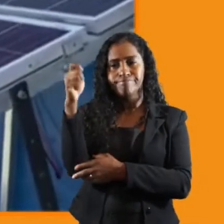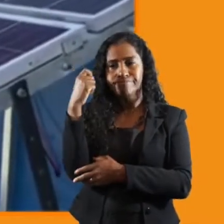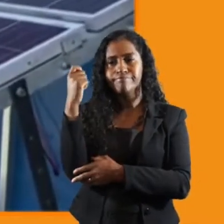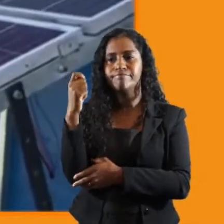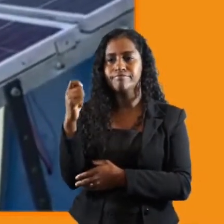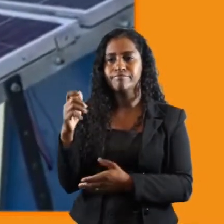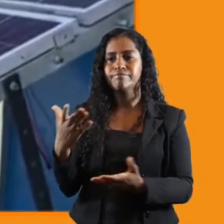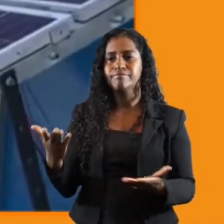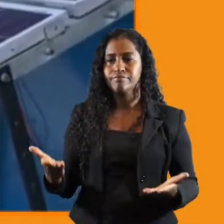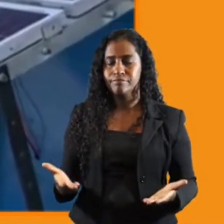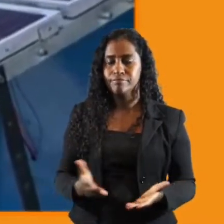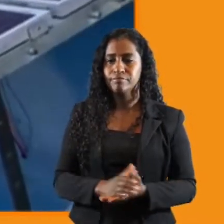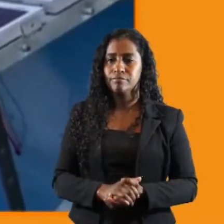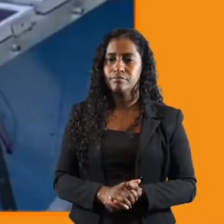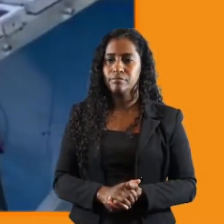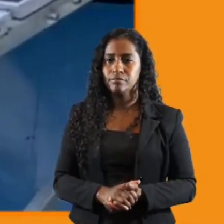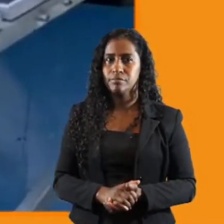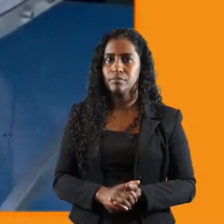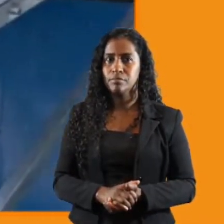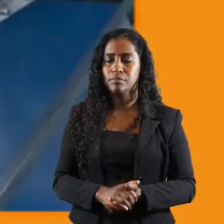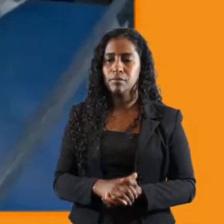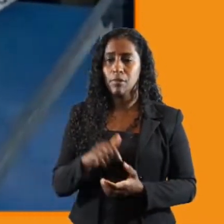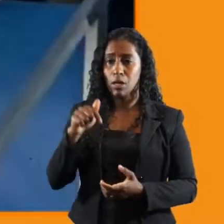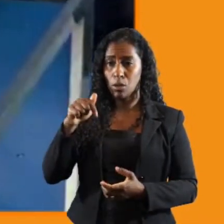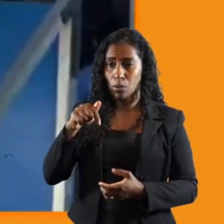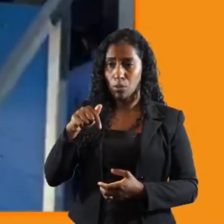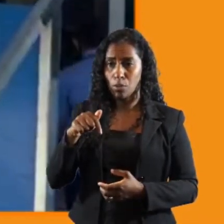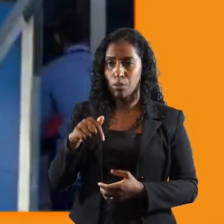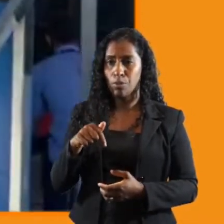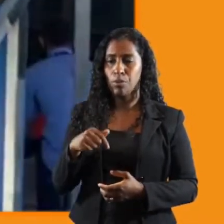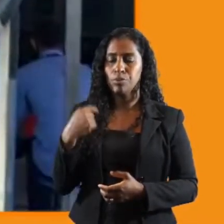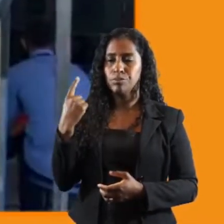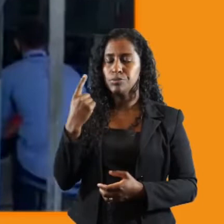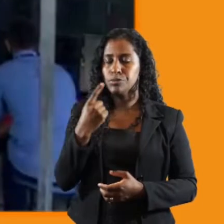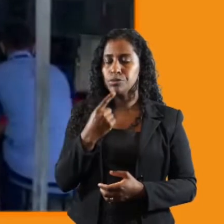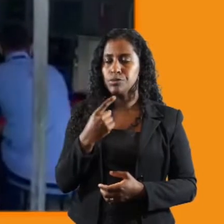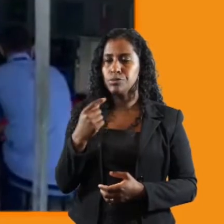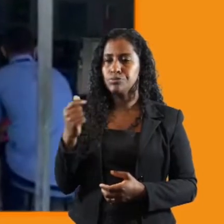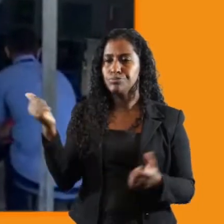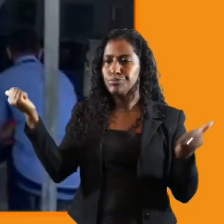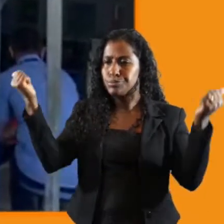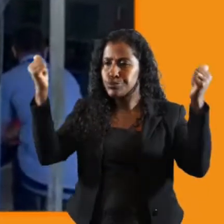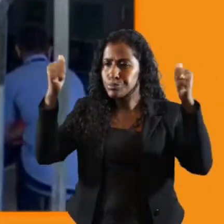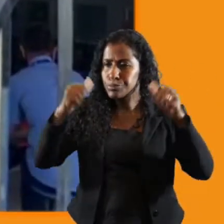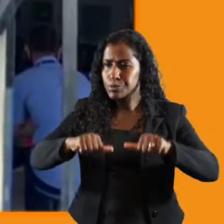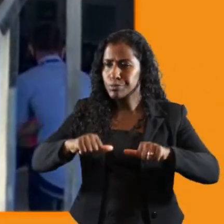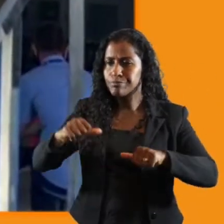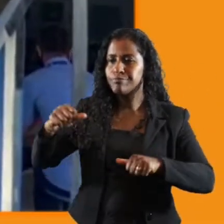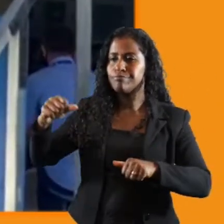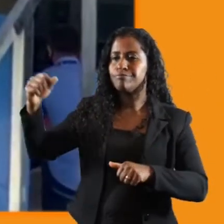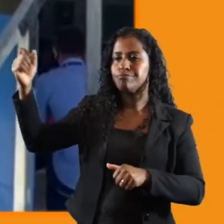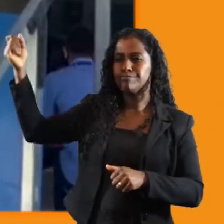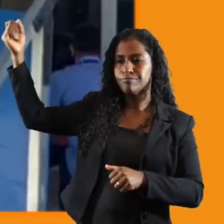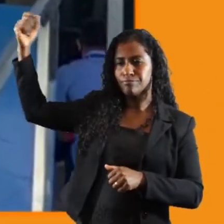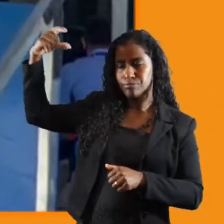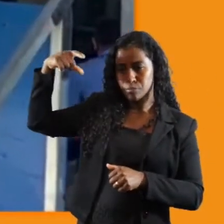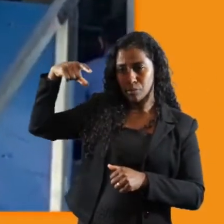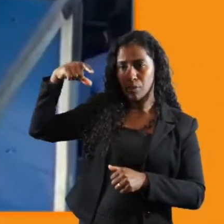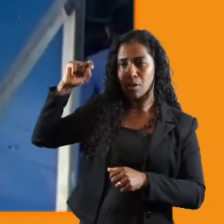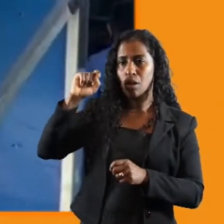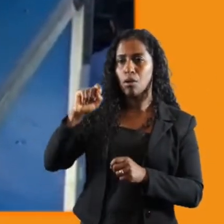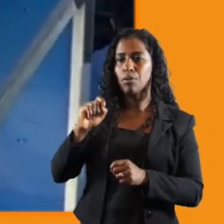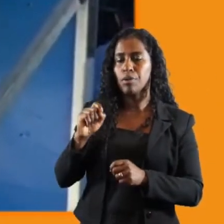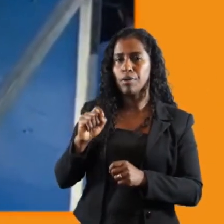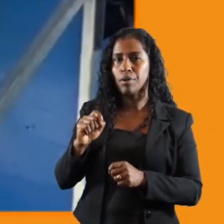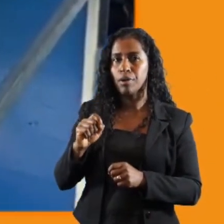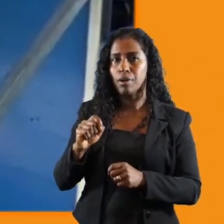E agora que vem a deixa, ó, a nossa pior geração no Rio Grande do Sul, ela é melhor do que a